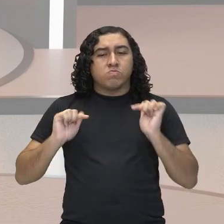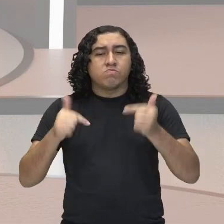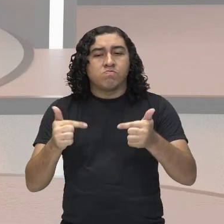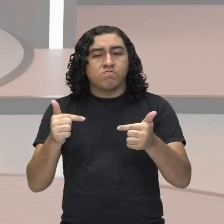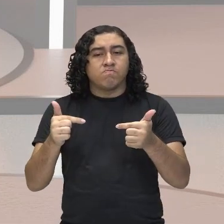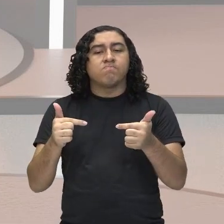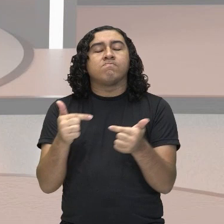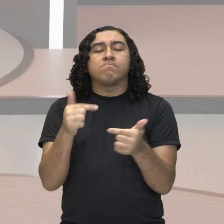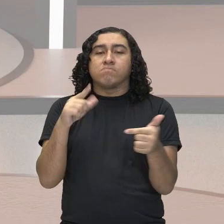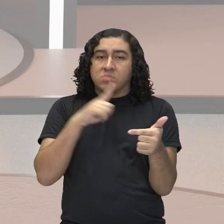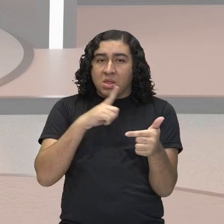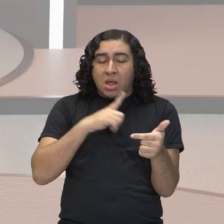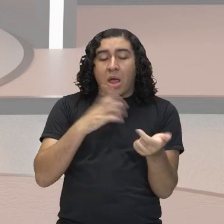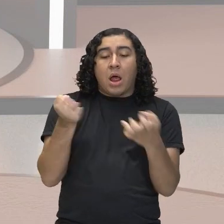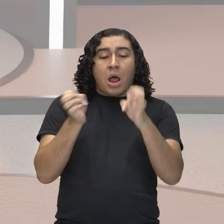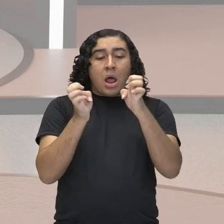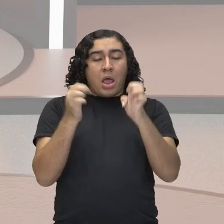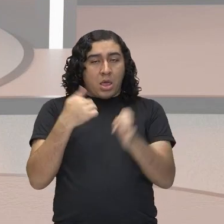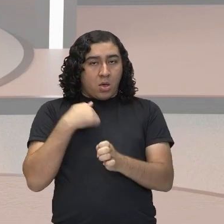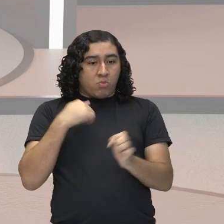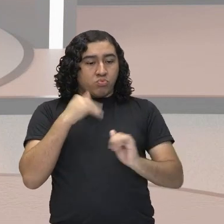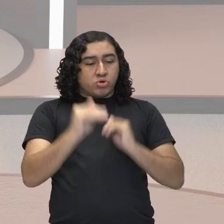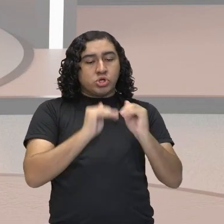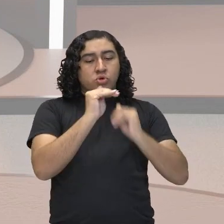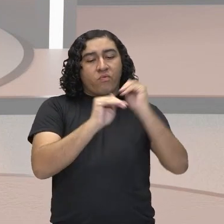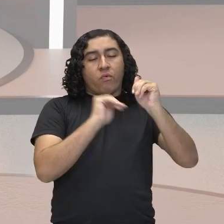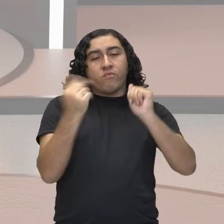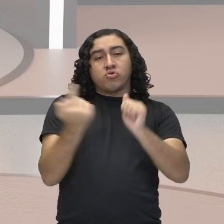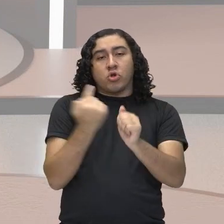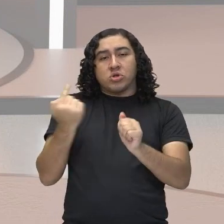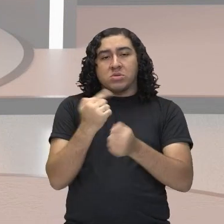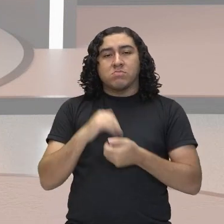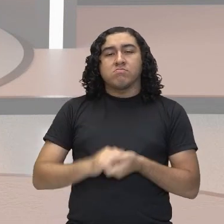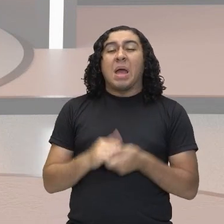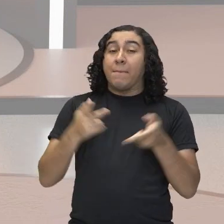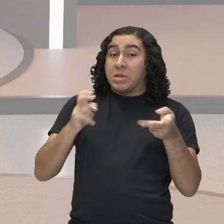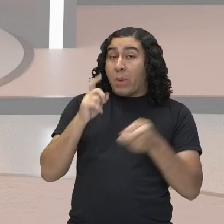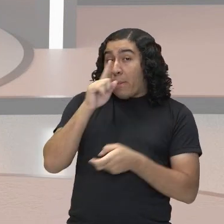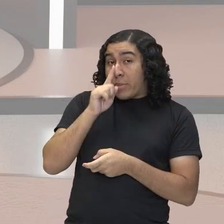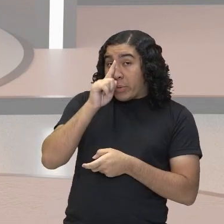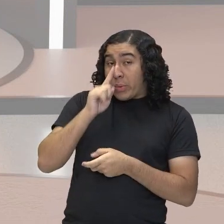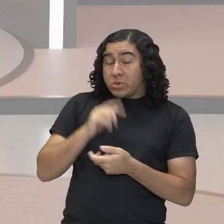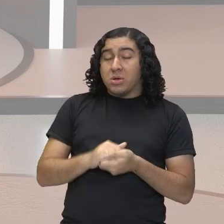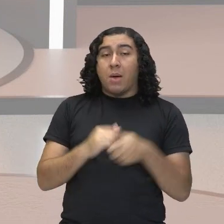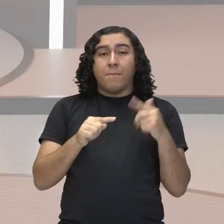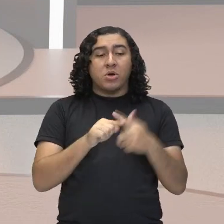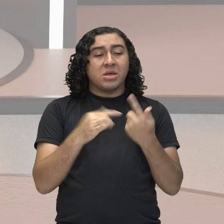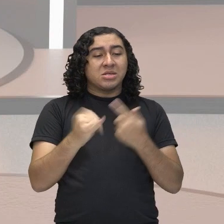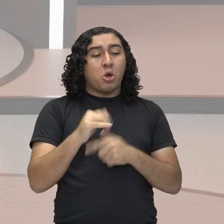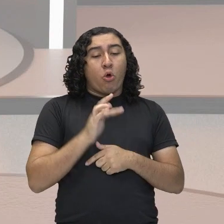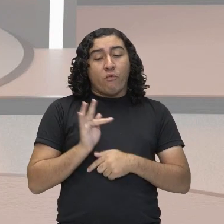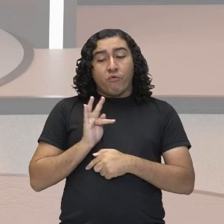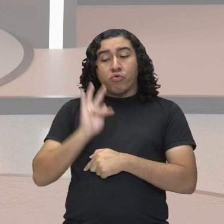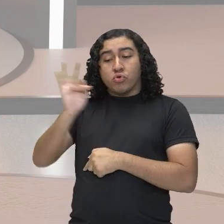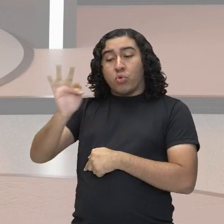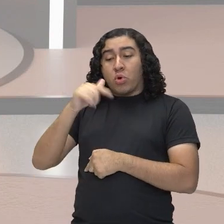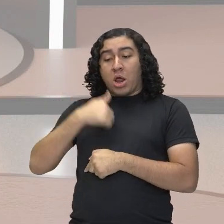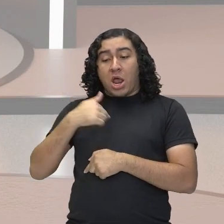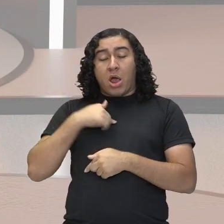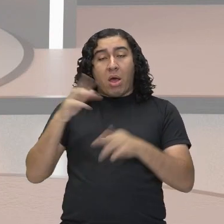eu construo a minha existência. Olha o perigo disso tudo aí. Porque se lá na frente eu for reclamar de alguma